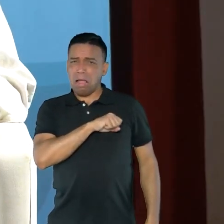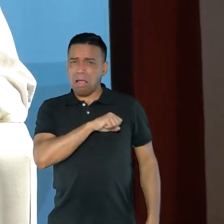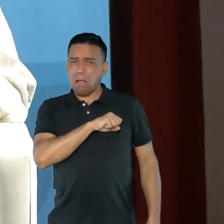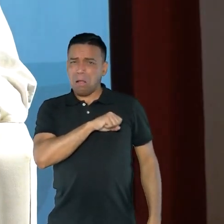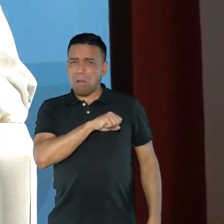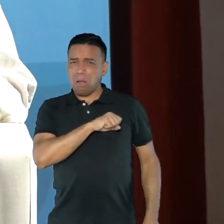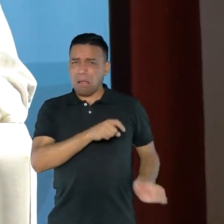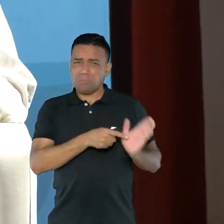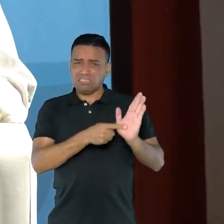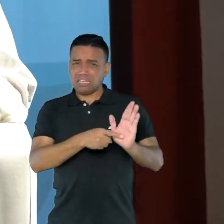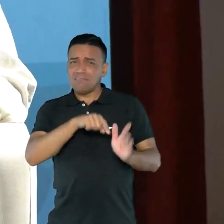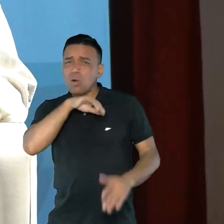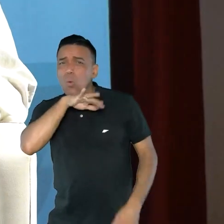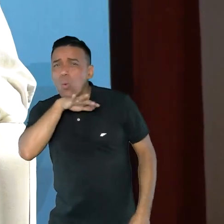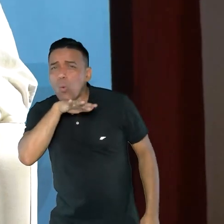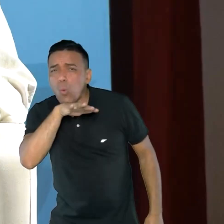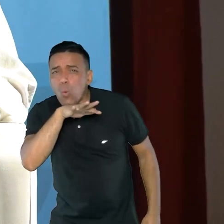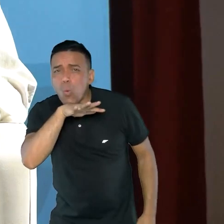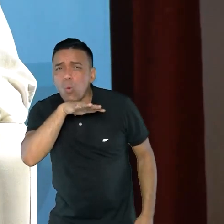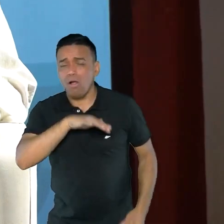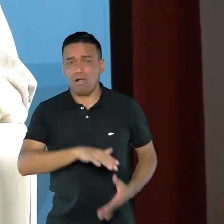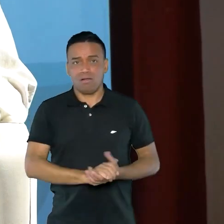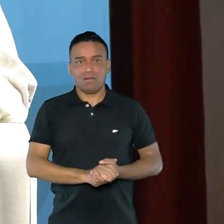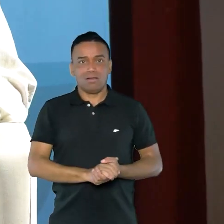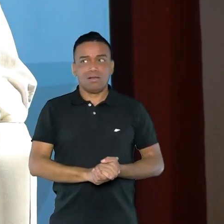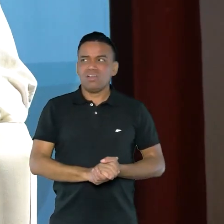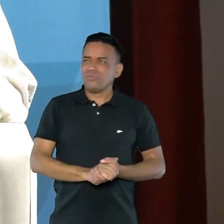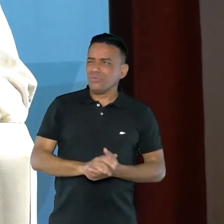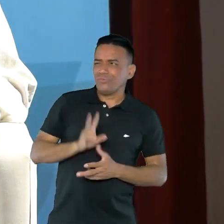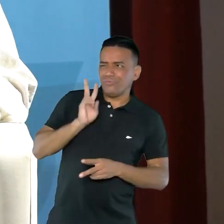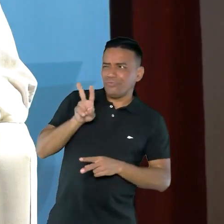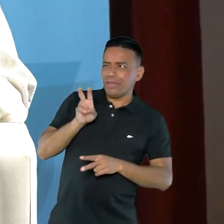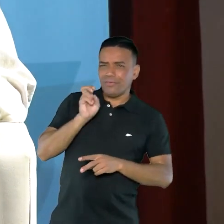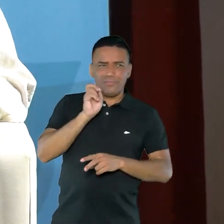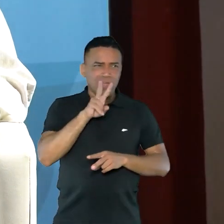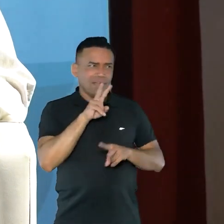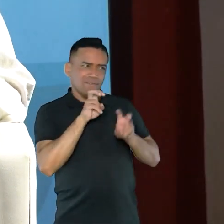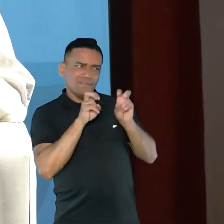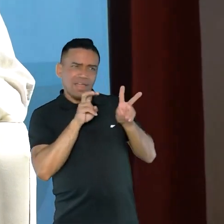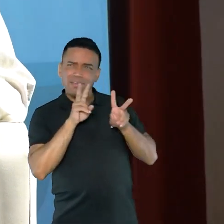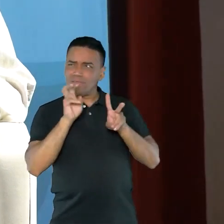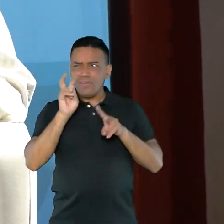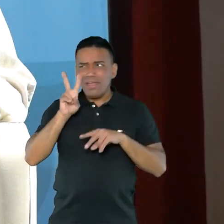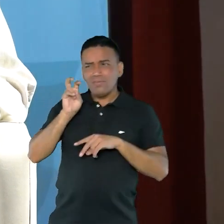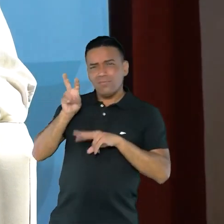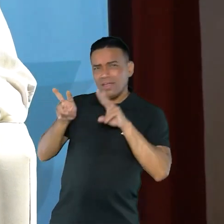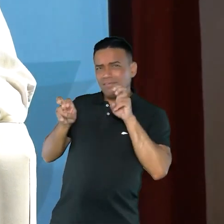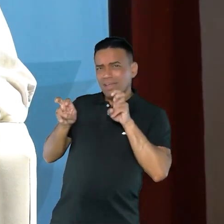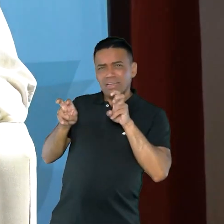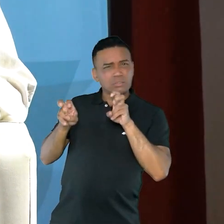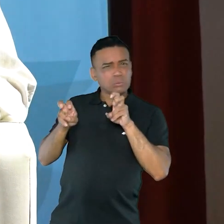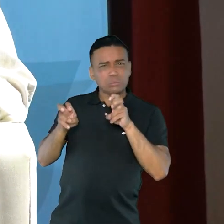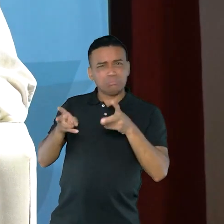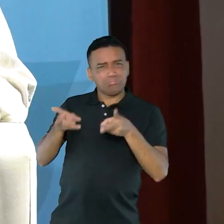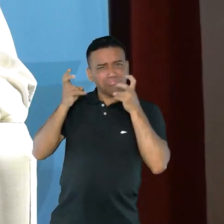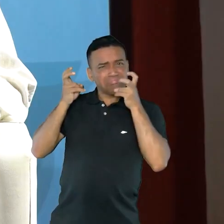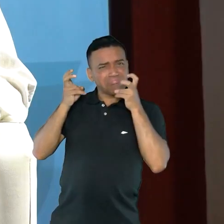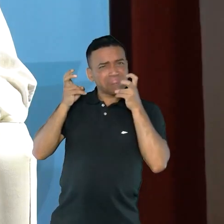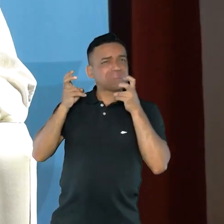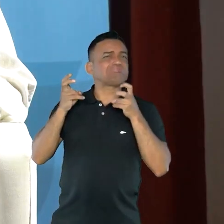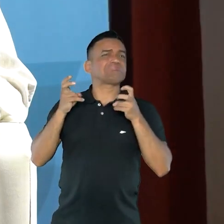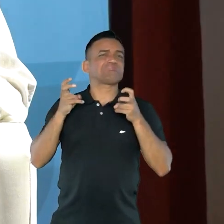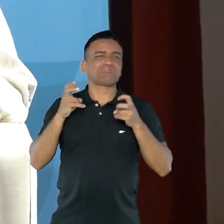ruim. E aí o que eu fui percebendo de maneira muito, muito avassaladora foi de que